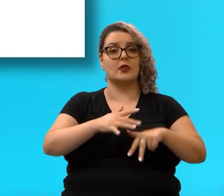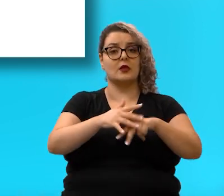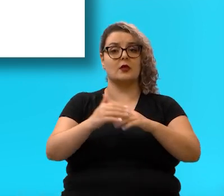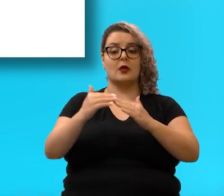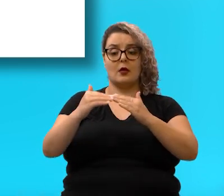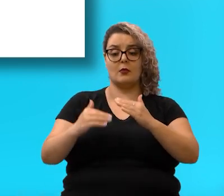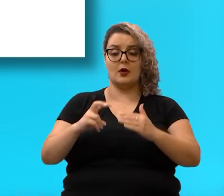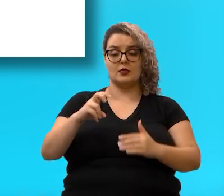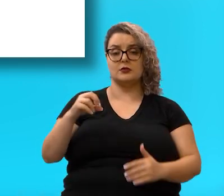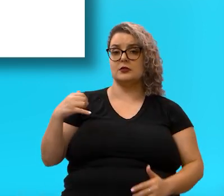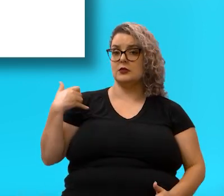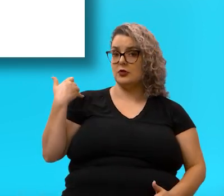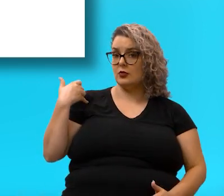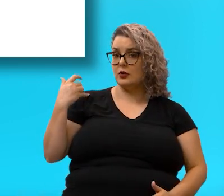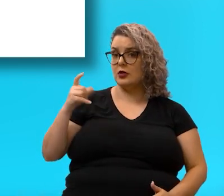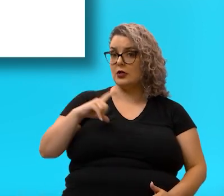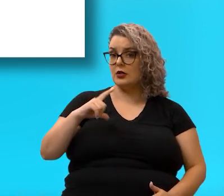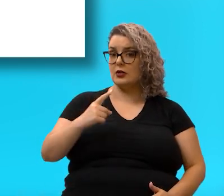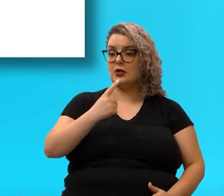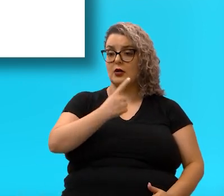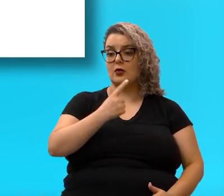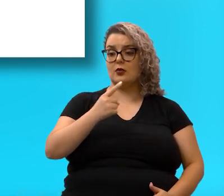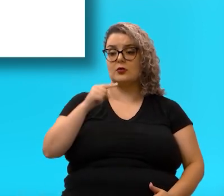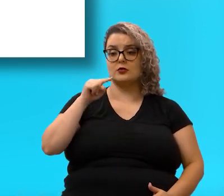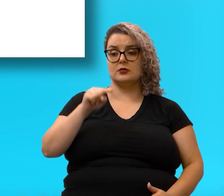pacientes abaixo de 50 anos, nós temos